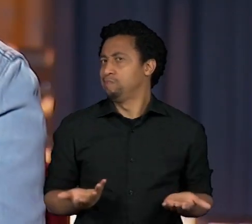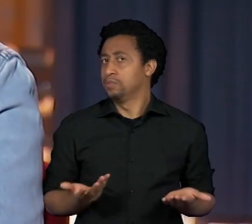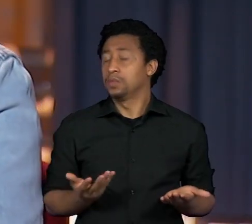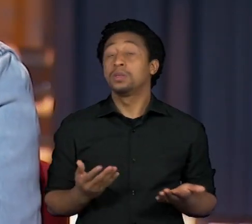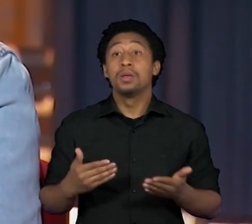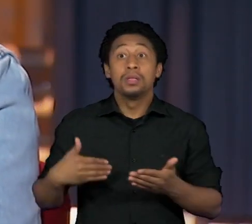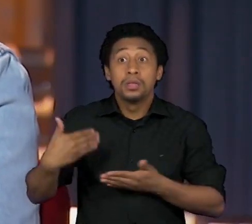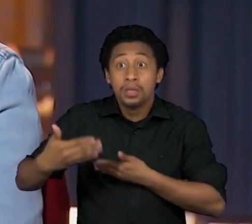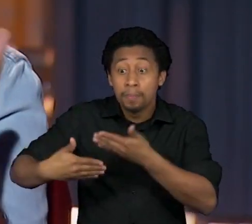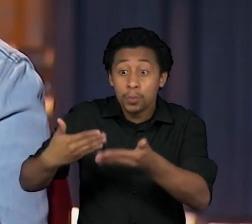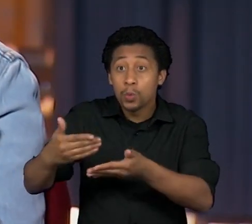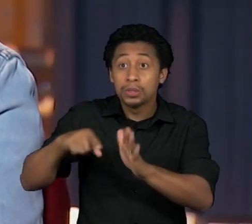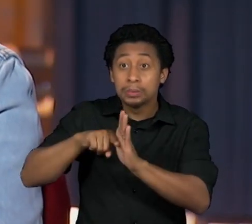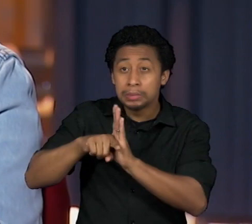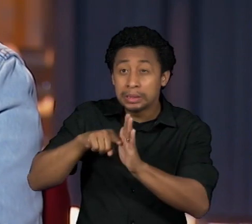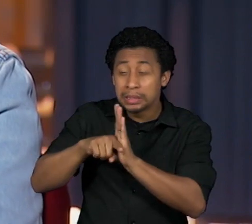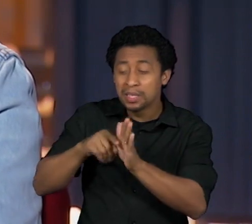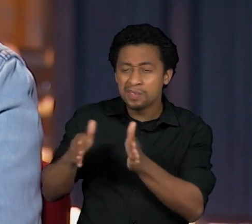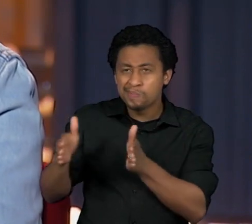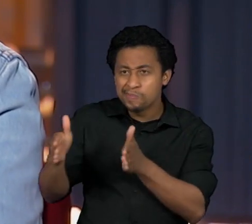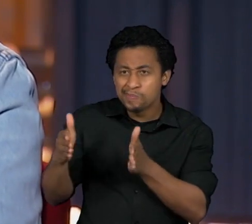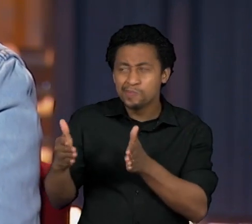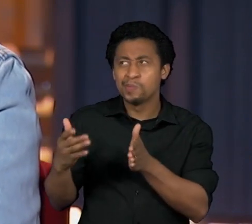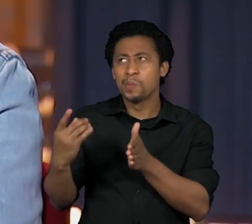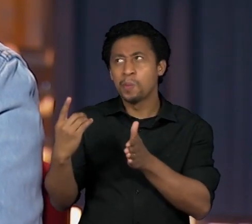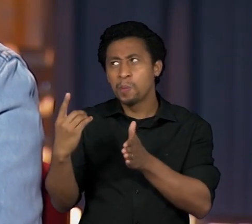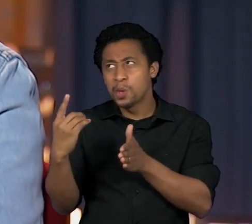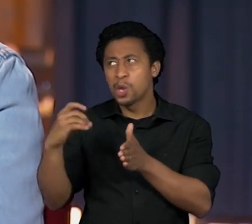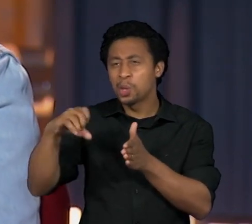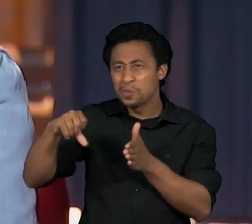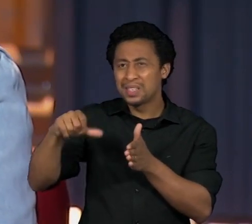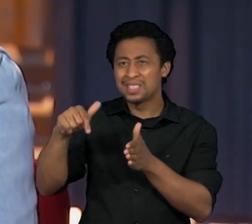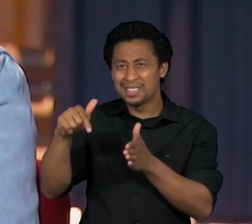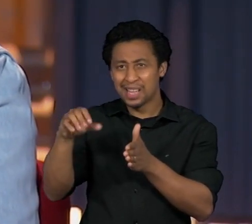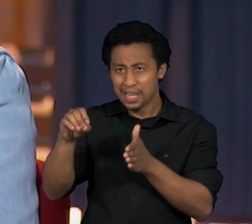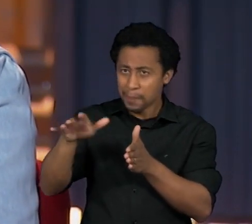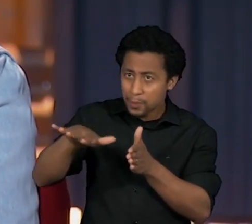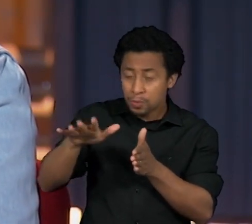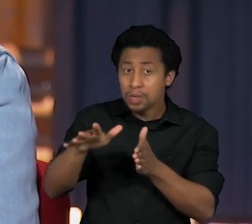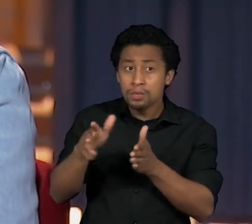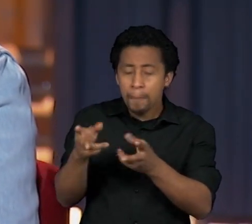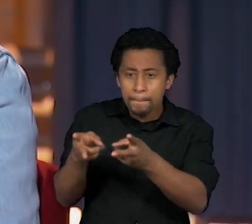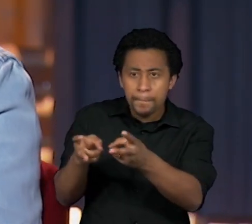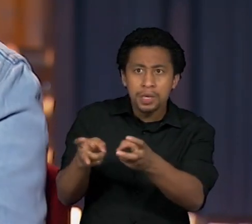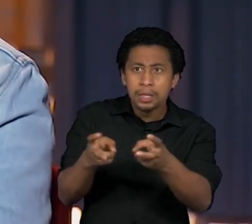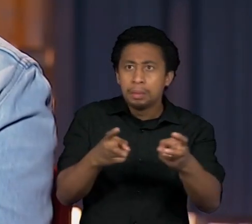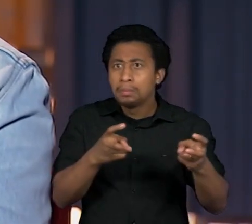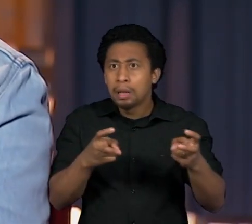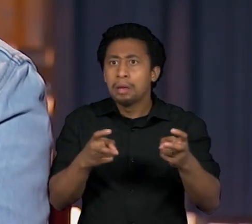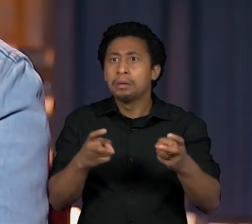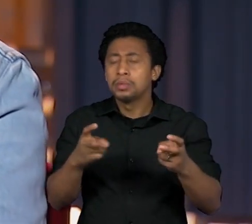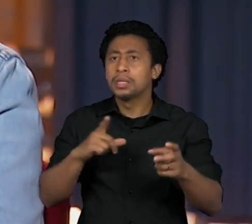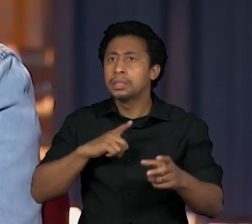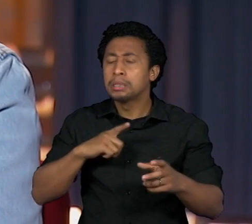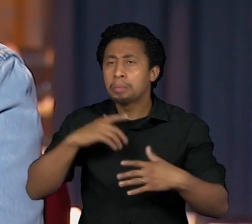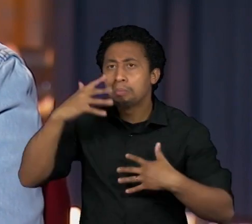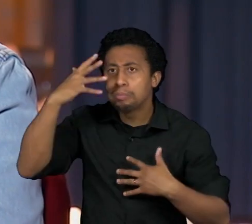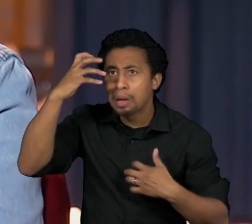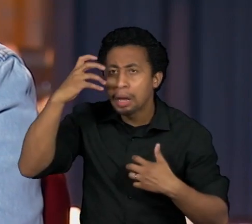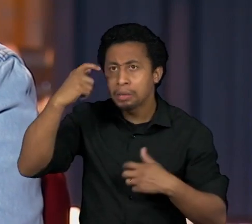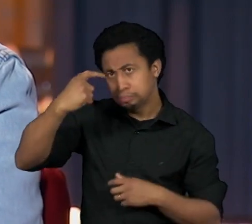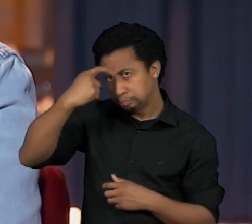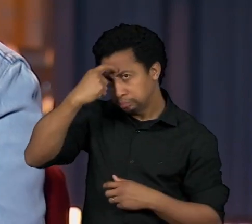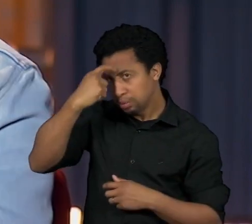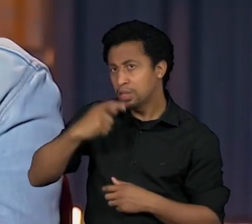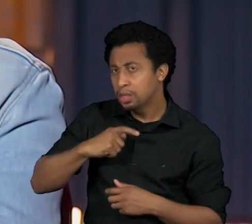Depois, estudos a partir dos anos final dos 70, 80, começam a mostrar que alguns primatas têm símbolo. E, na verdade, não são só os primatas, outros tipos de mamíferos